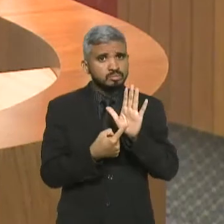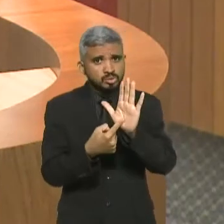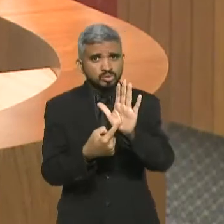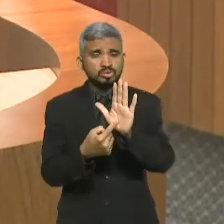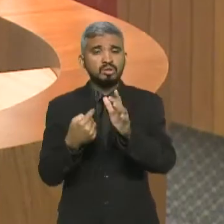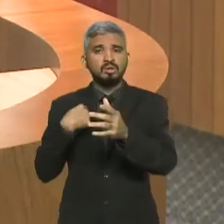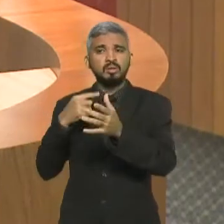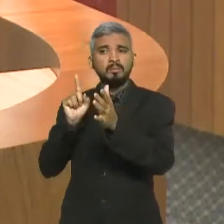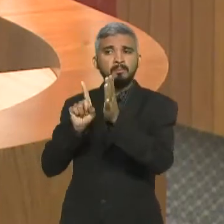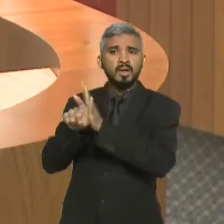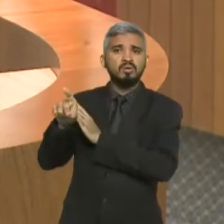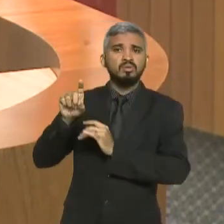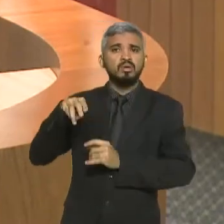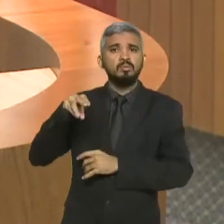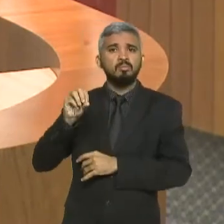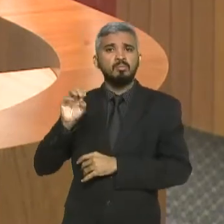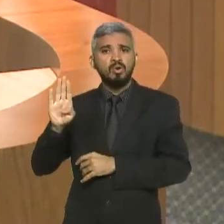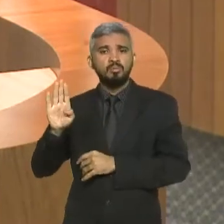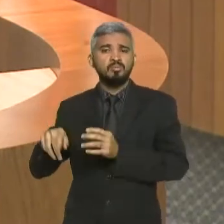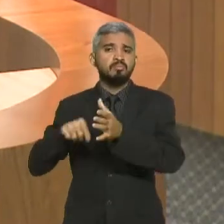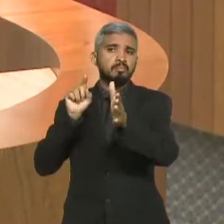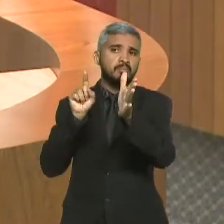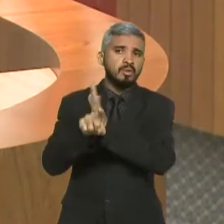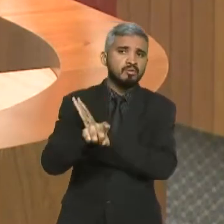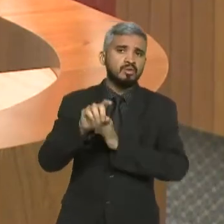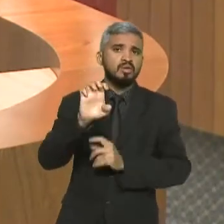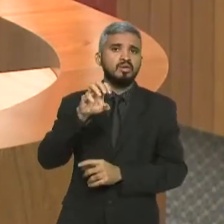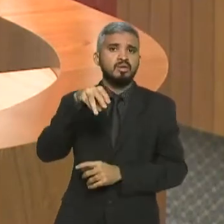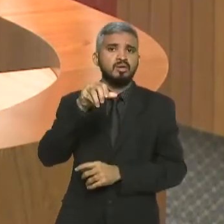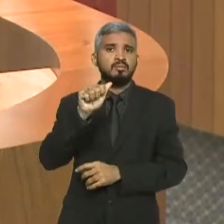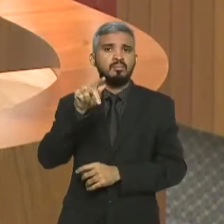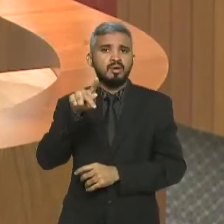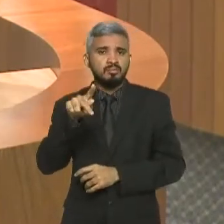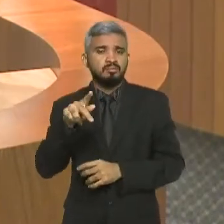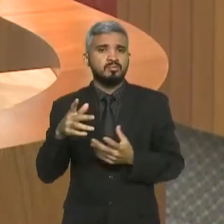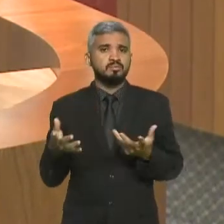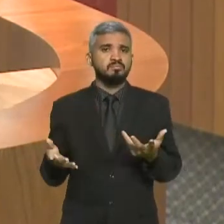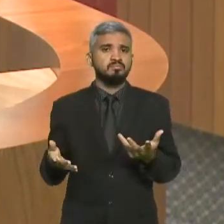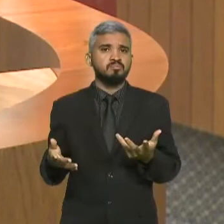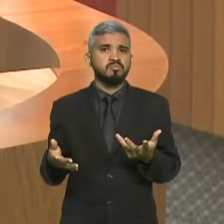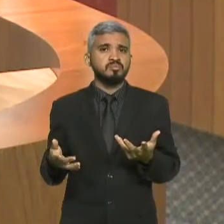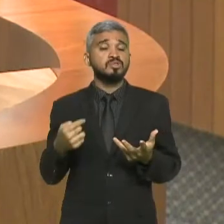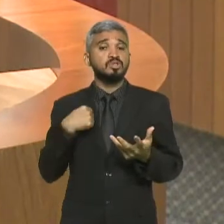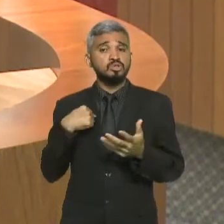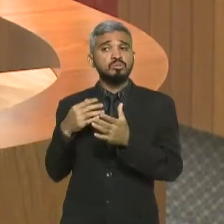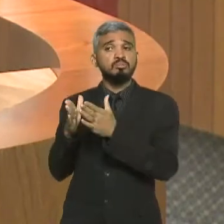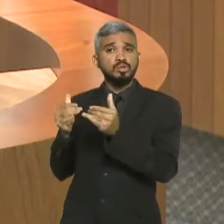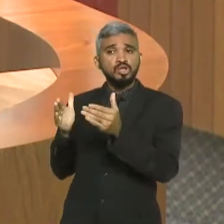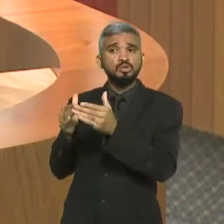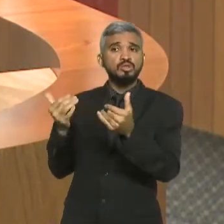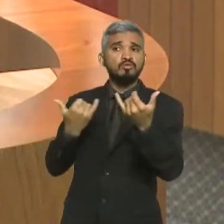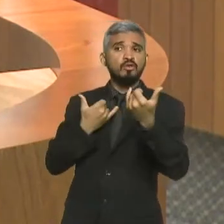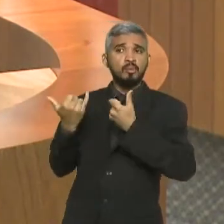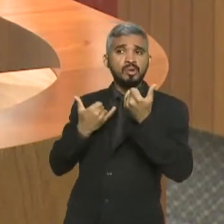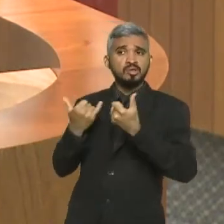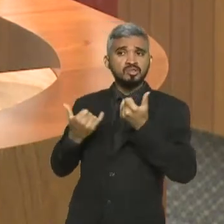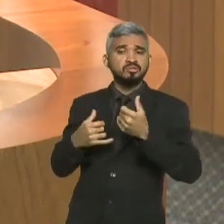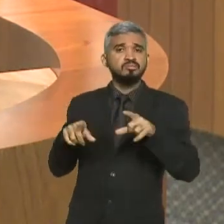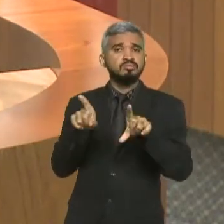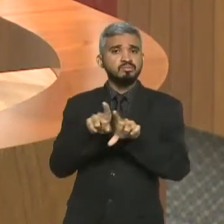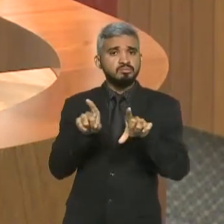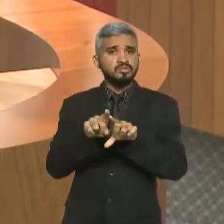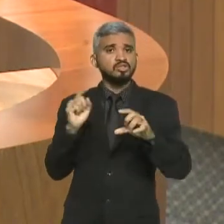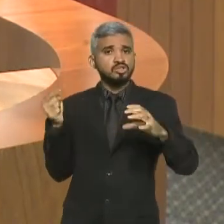EMAP, cobramos informações por meio da Assembleia, já fizemos a primeira denúncia ao Ministério Público e ao Tribunal de